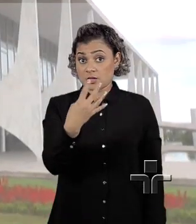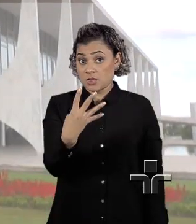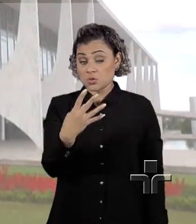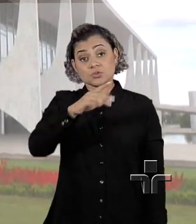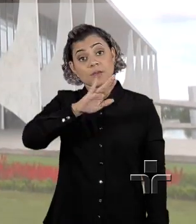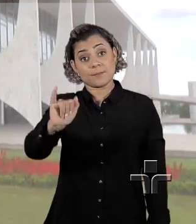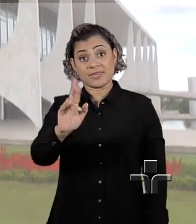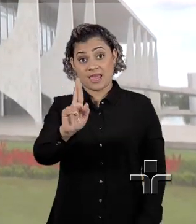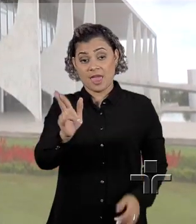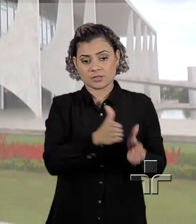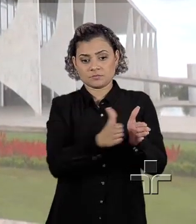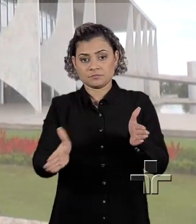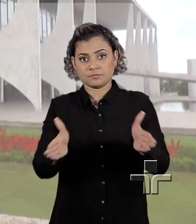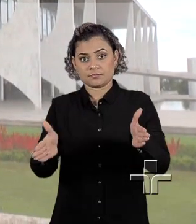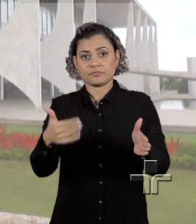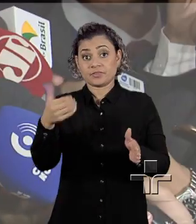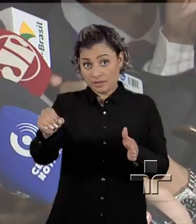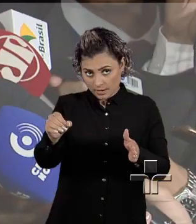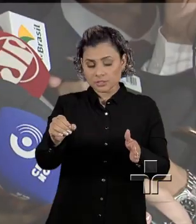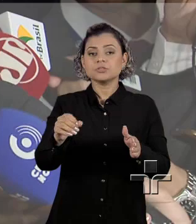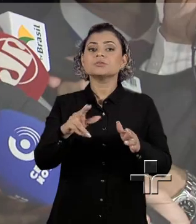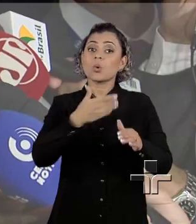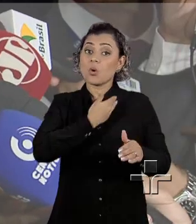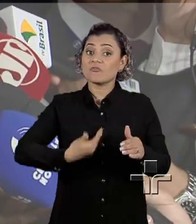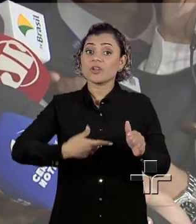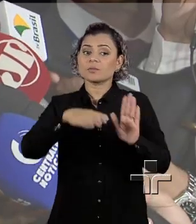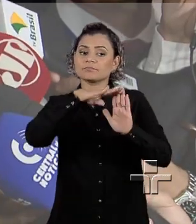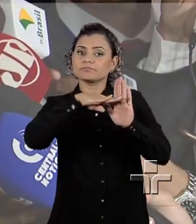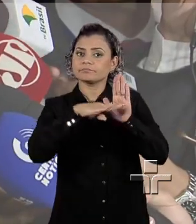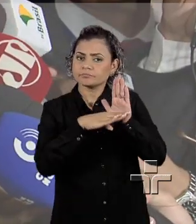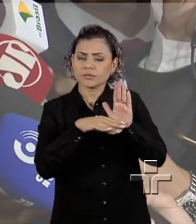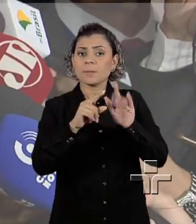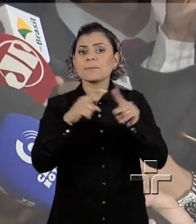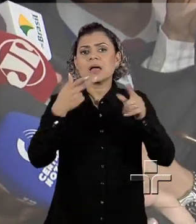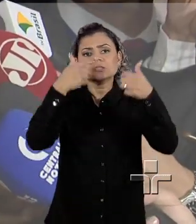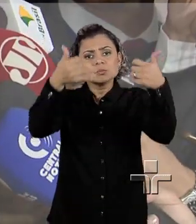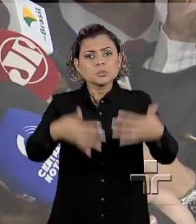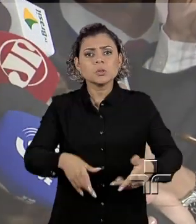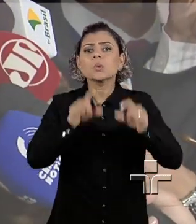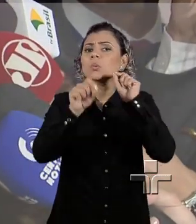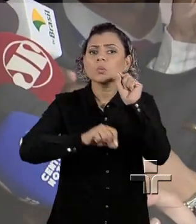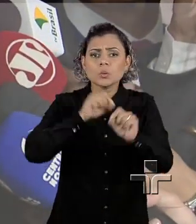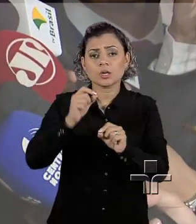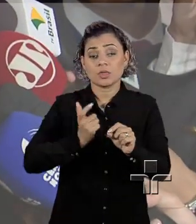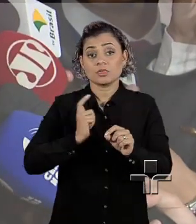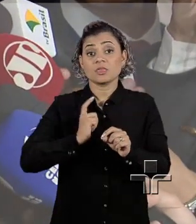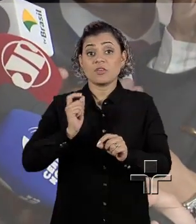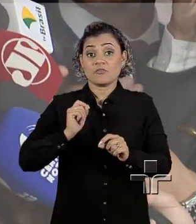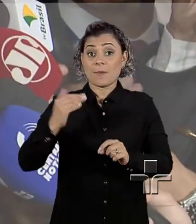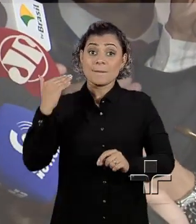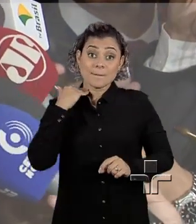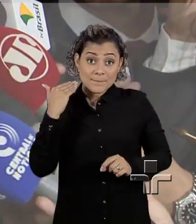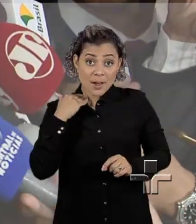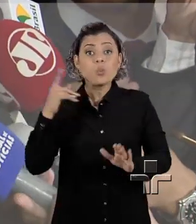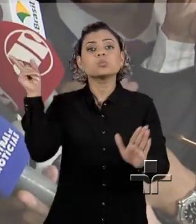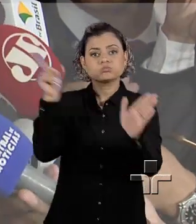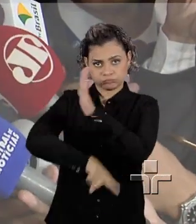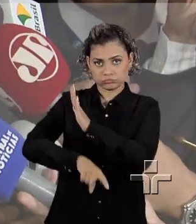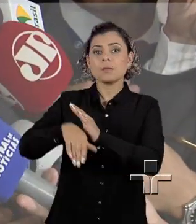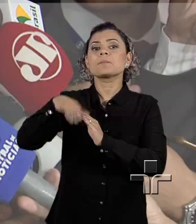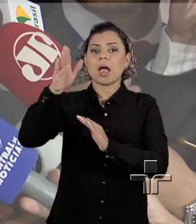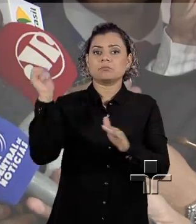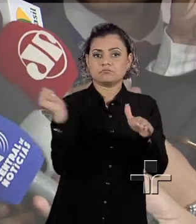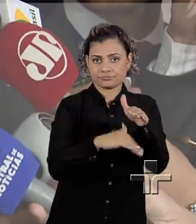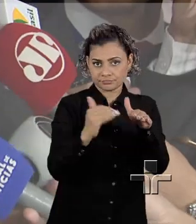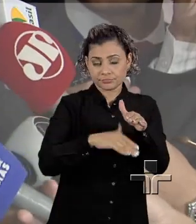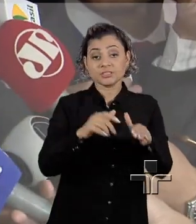valor menor do que previa o governo. Ele destacou o fato de ter aumentado a contribuição dos bancos sobre o lucro líquido,